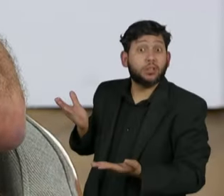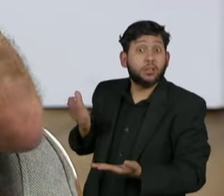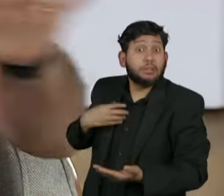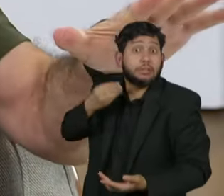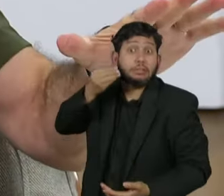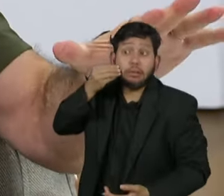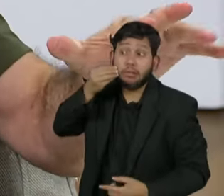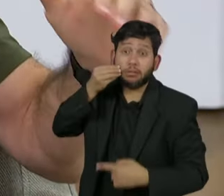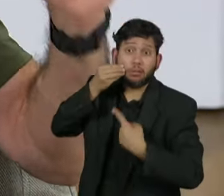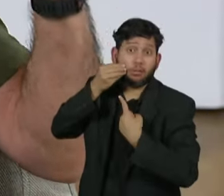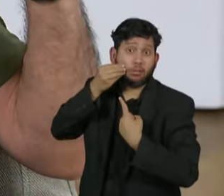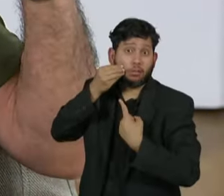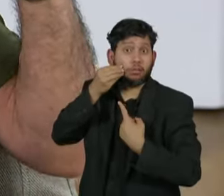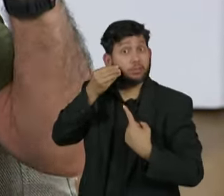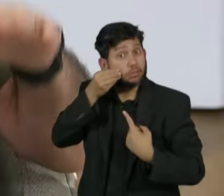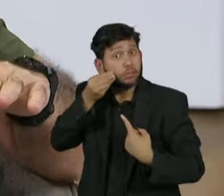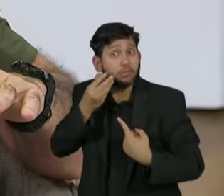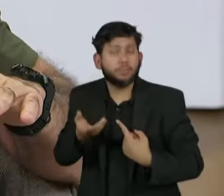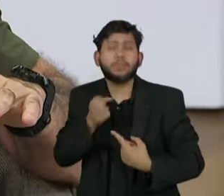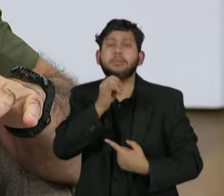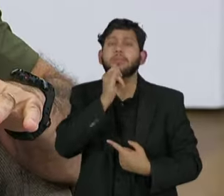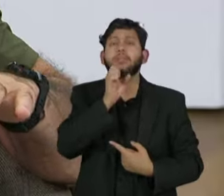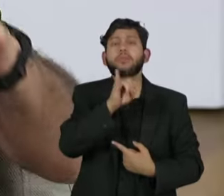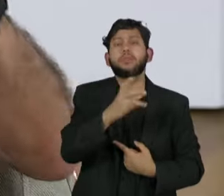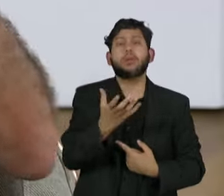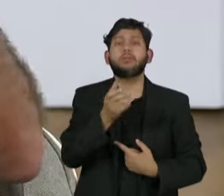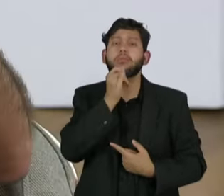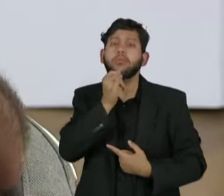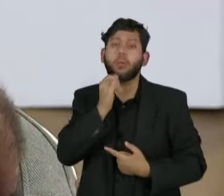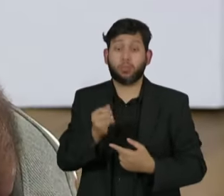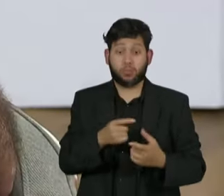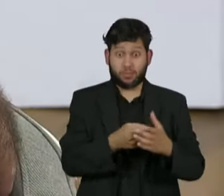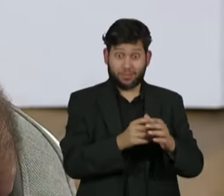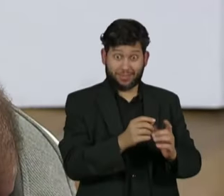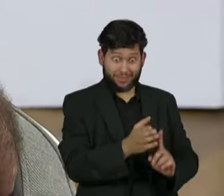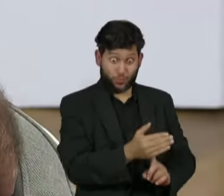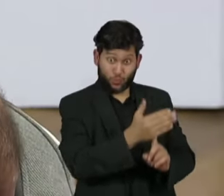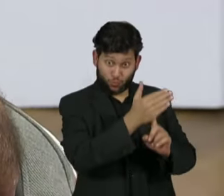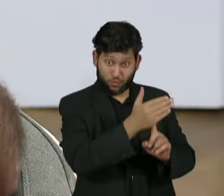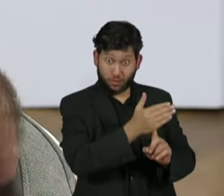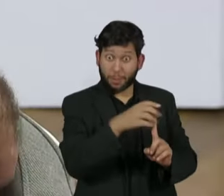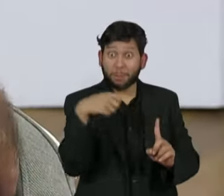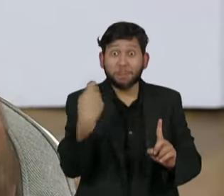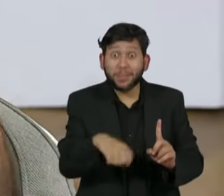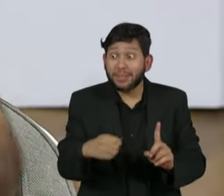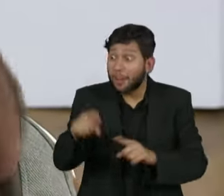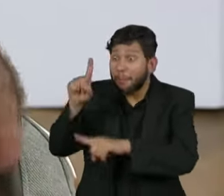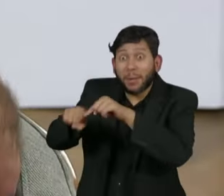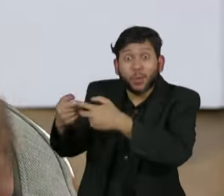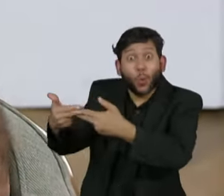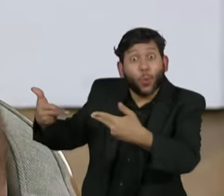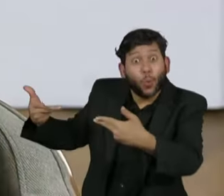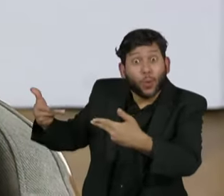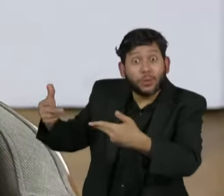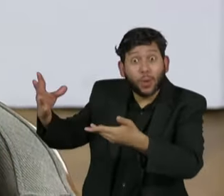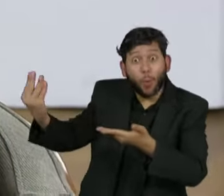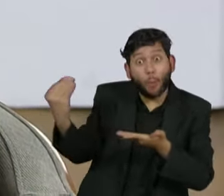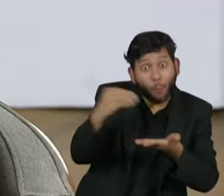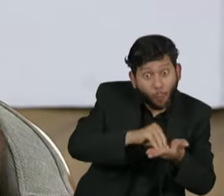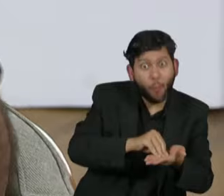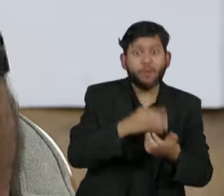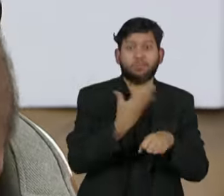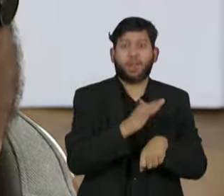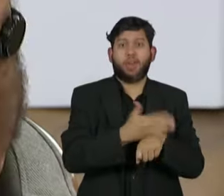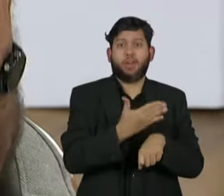não tivesse nenhuma informação para treinar esses modelos o fato é que eles não existiriam e eles têm um potencial gigantesco de